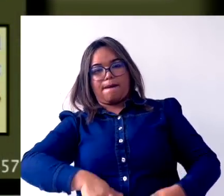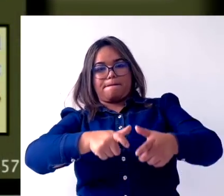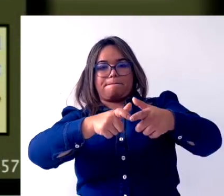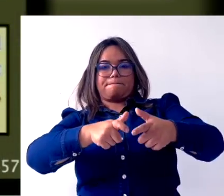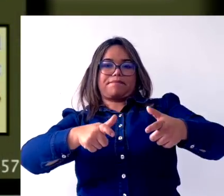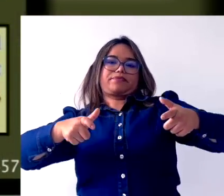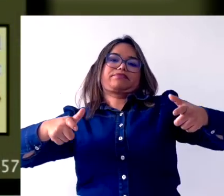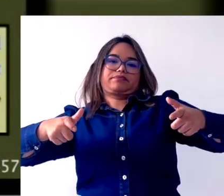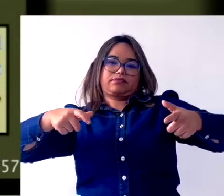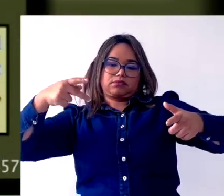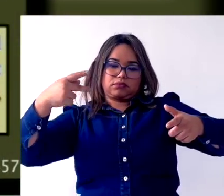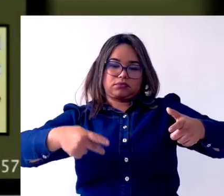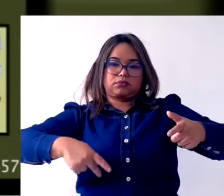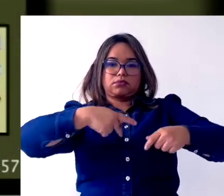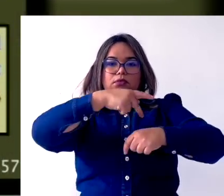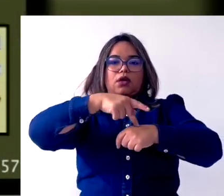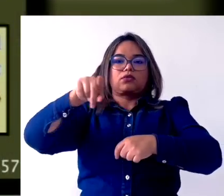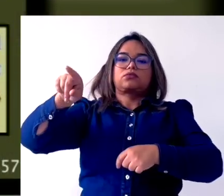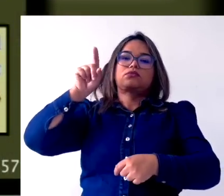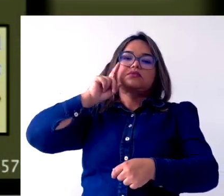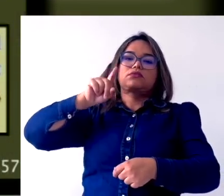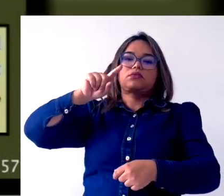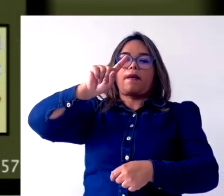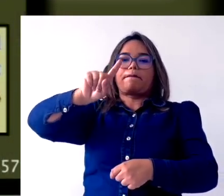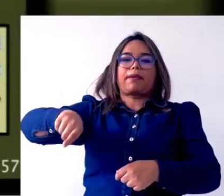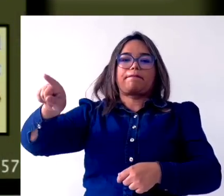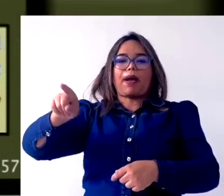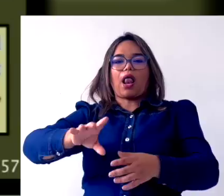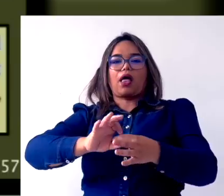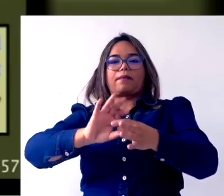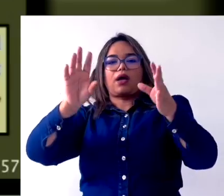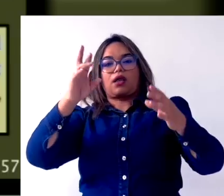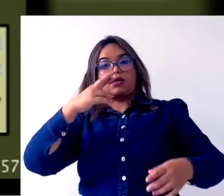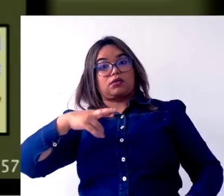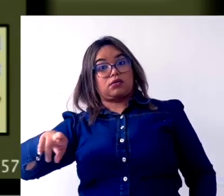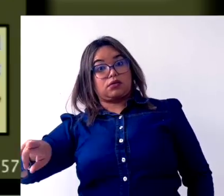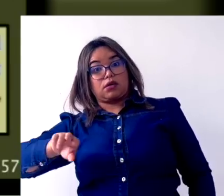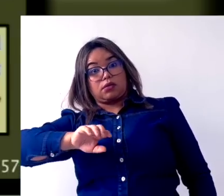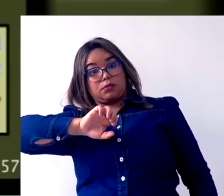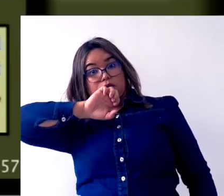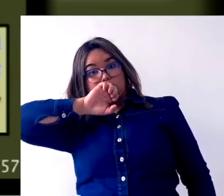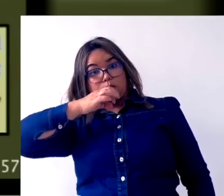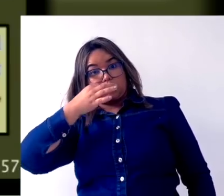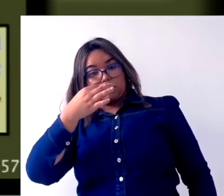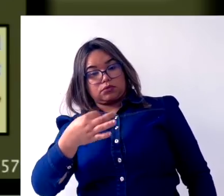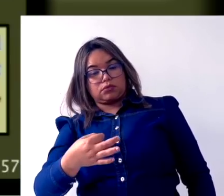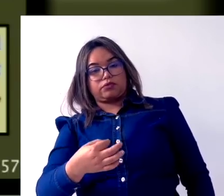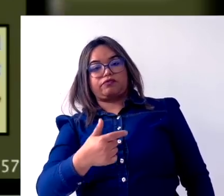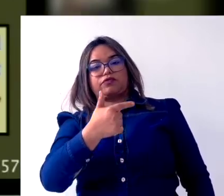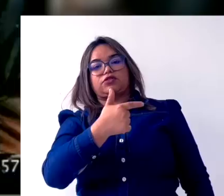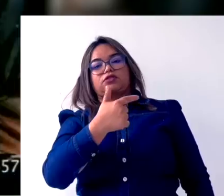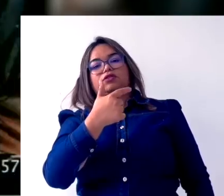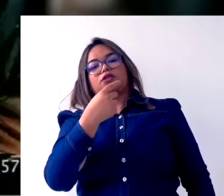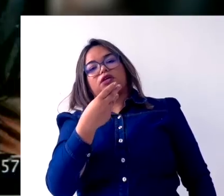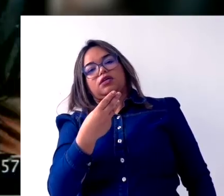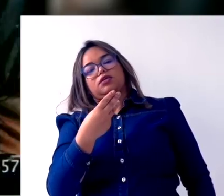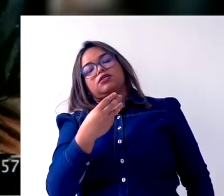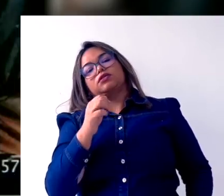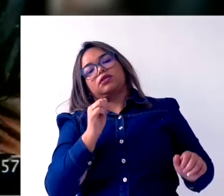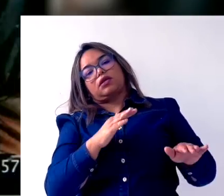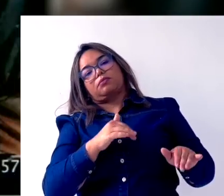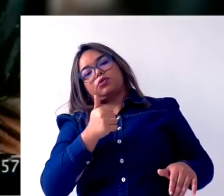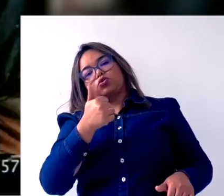país, poremos um fim na liberdade religiosa. Bispo de St. Louis, 23 de novembro de 1851. Vão